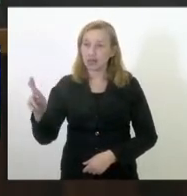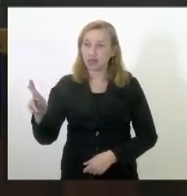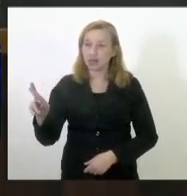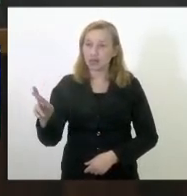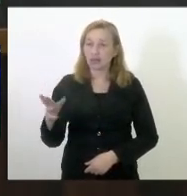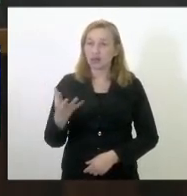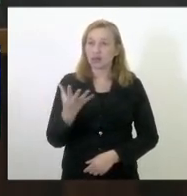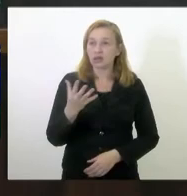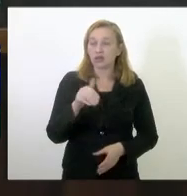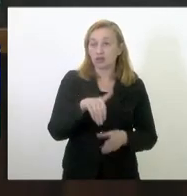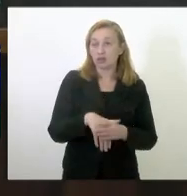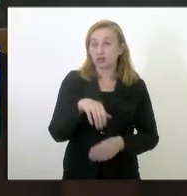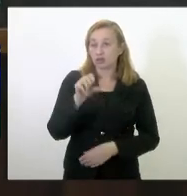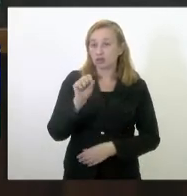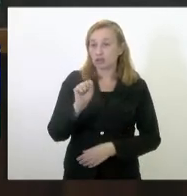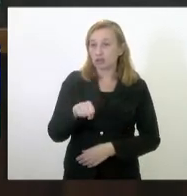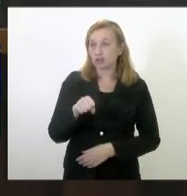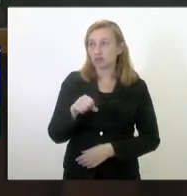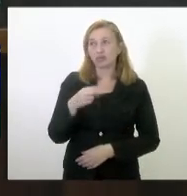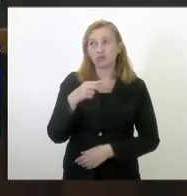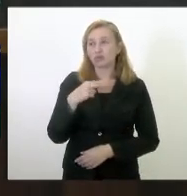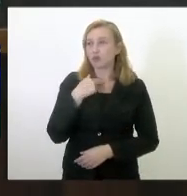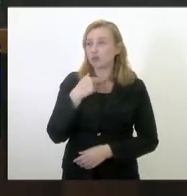se pode mais votar pelo grupo.